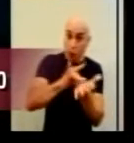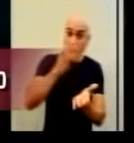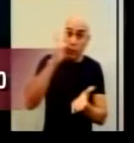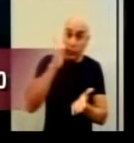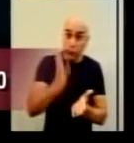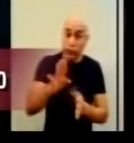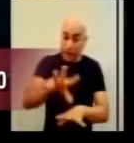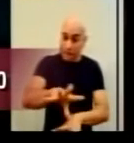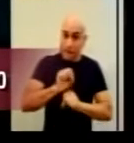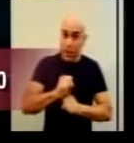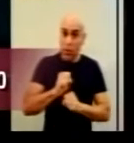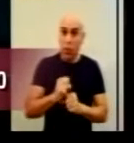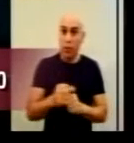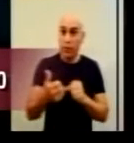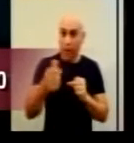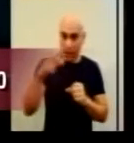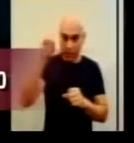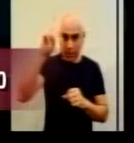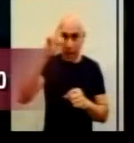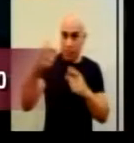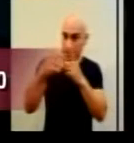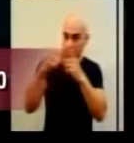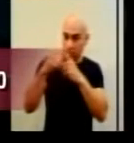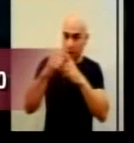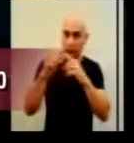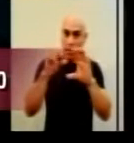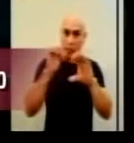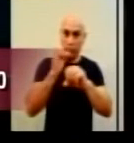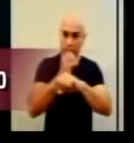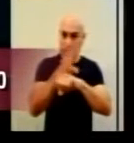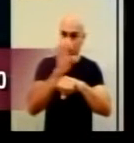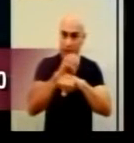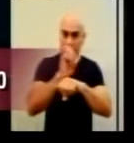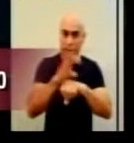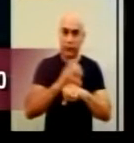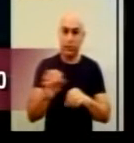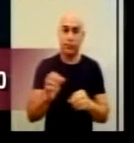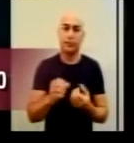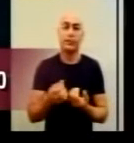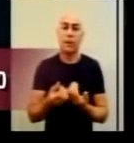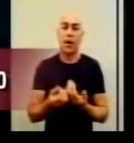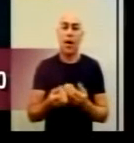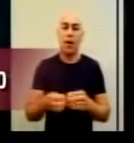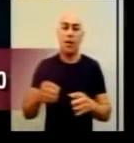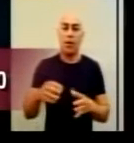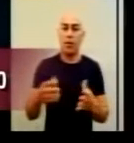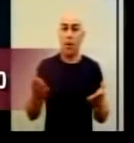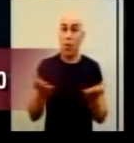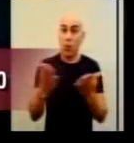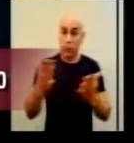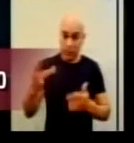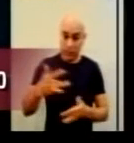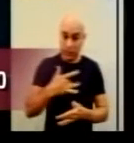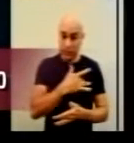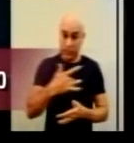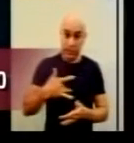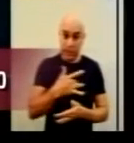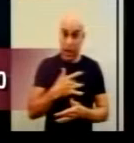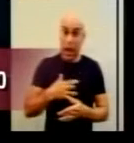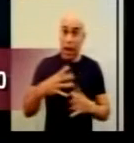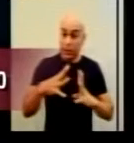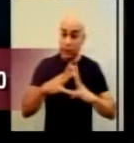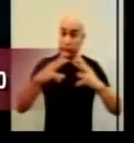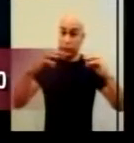Então, lembra lá no começo do primeiro slide, eu falei que 652 pessoas foram curadas, né? Nós consideramos curadas porque já tiveram